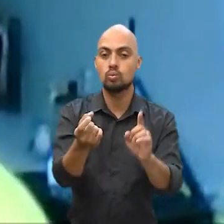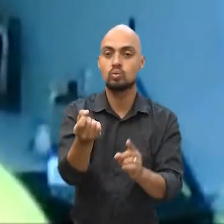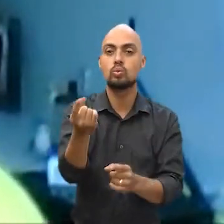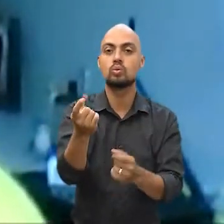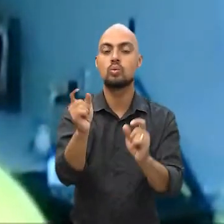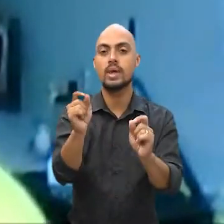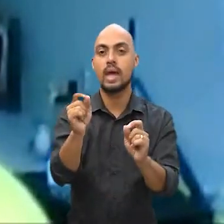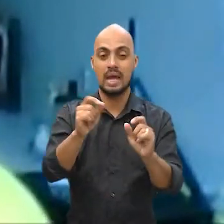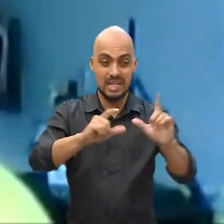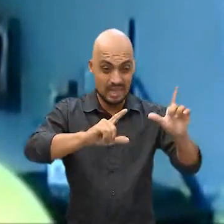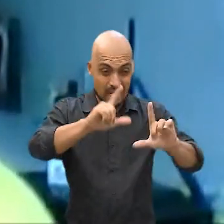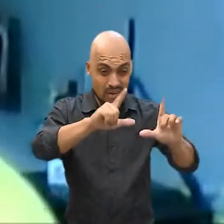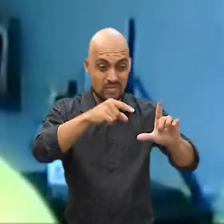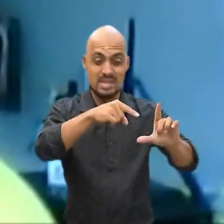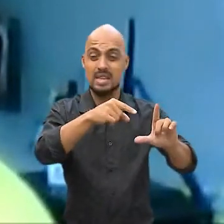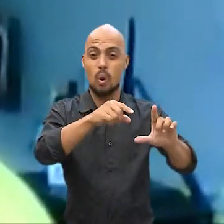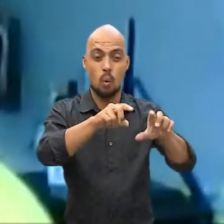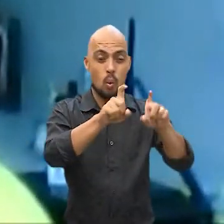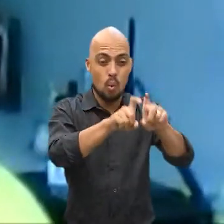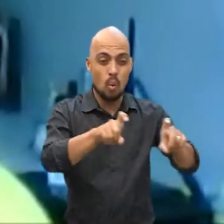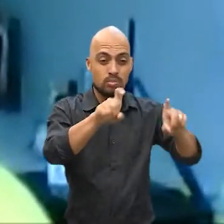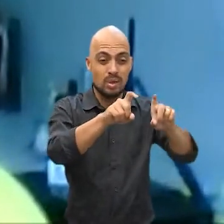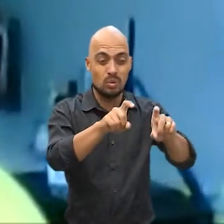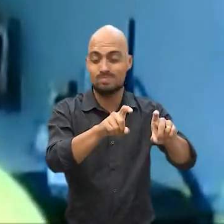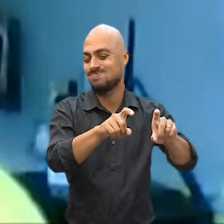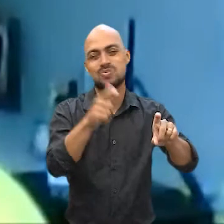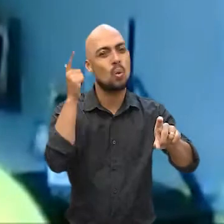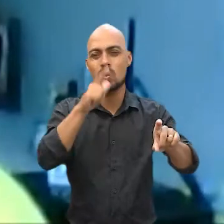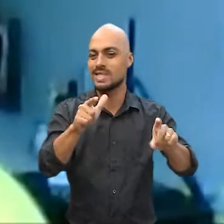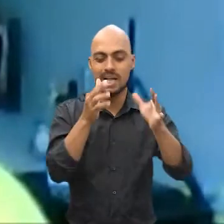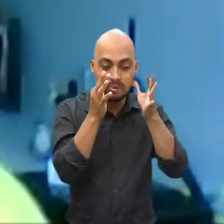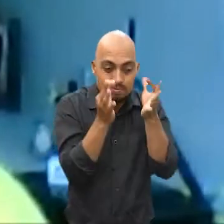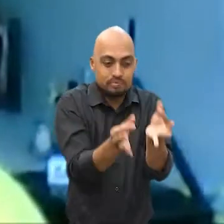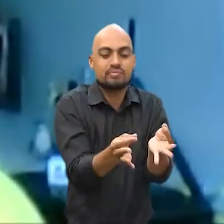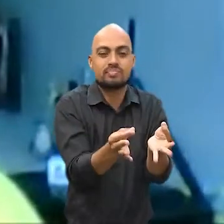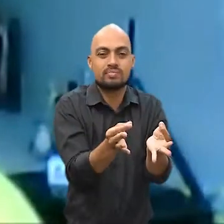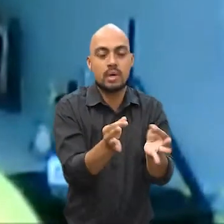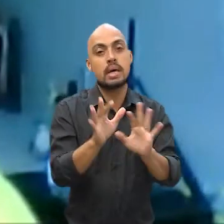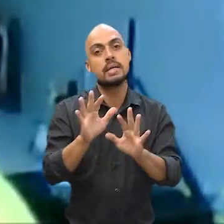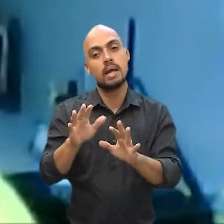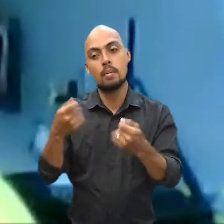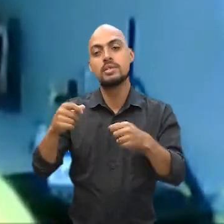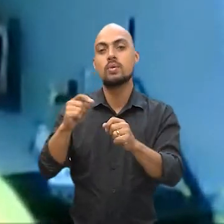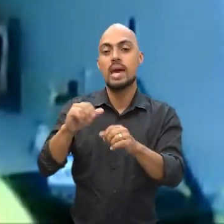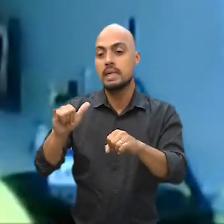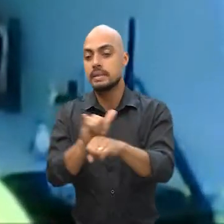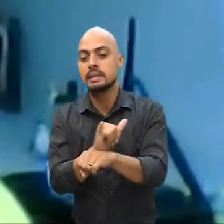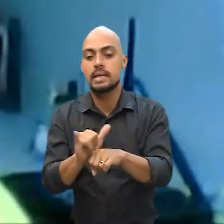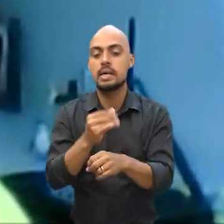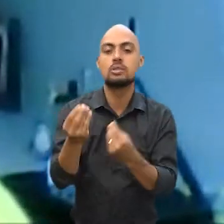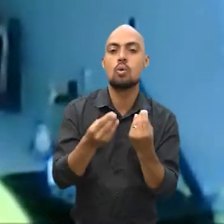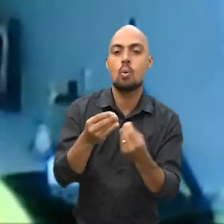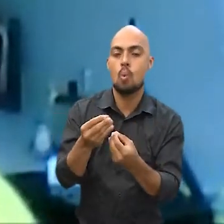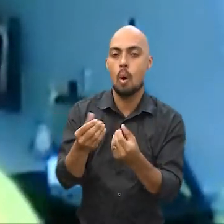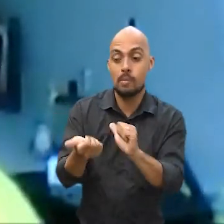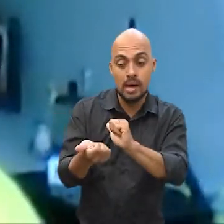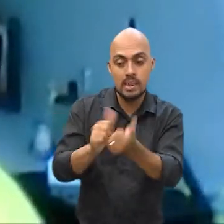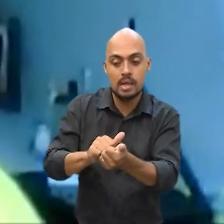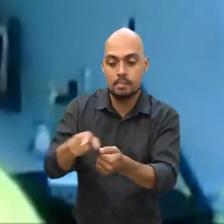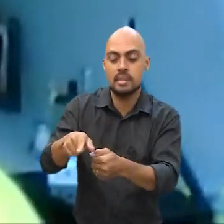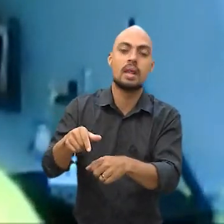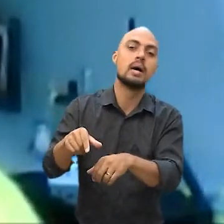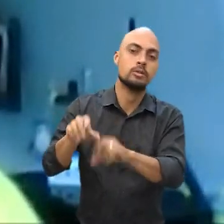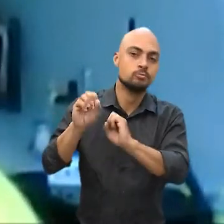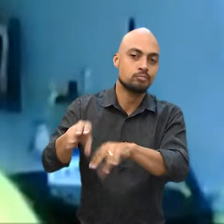cabe muito ao professor se mostrar bem sensível à situação e procurar diferentes estratégias para trabalhar com esse aluno. Então,